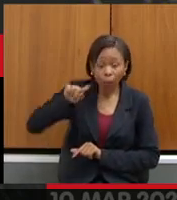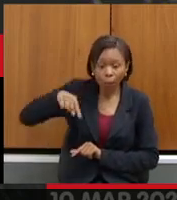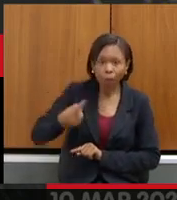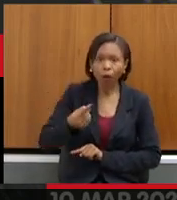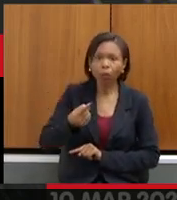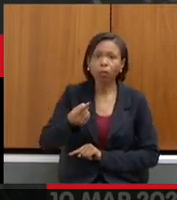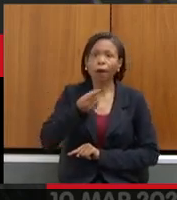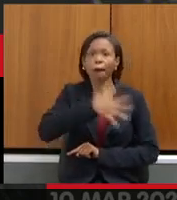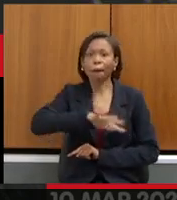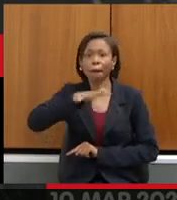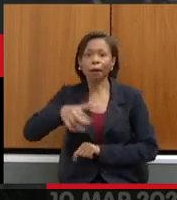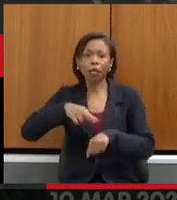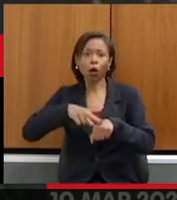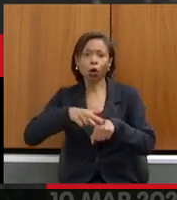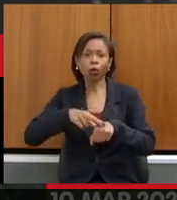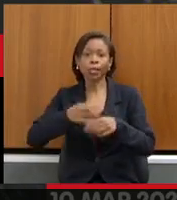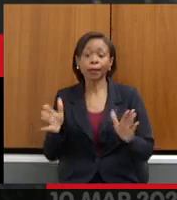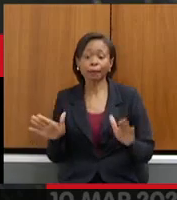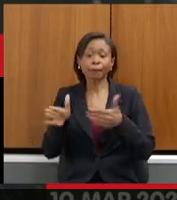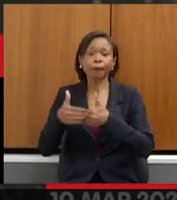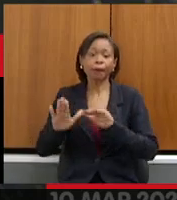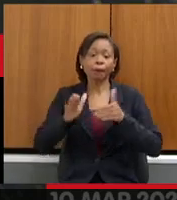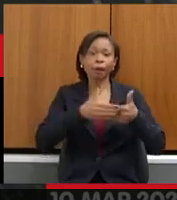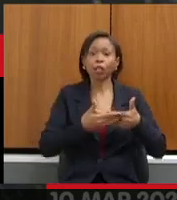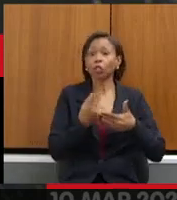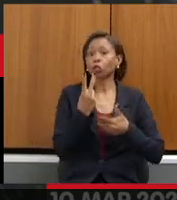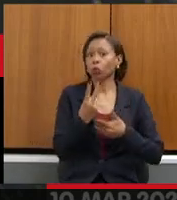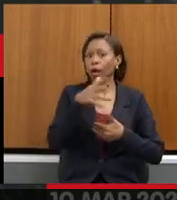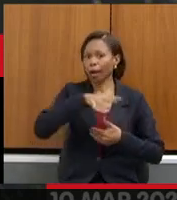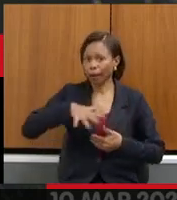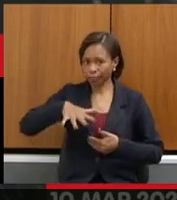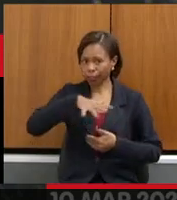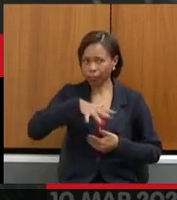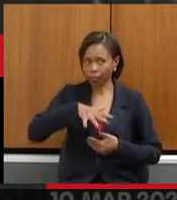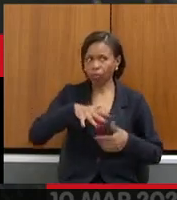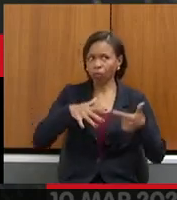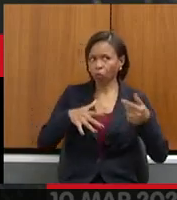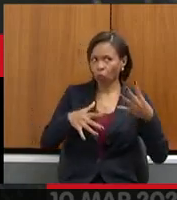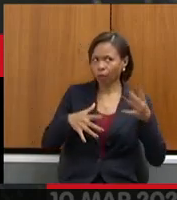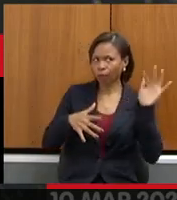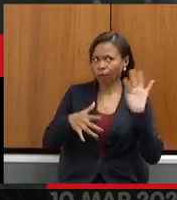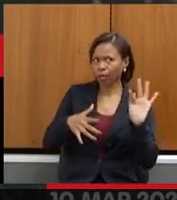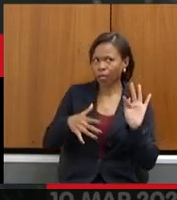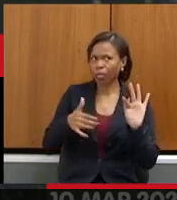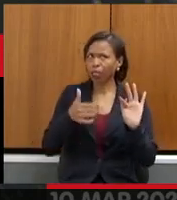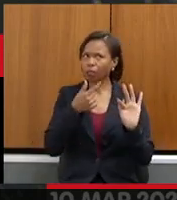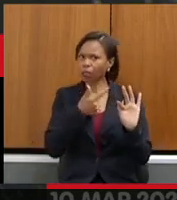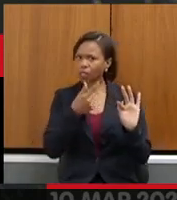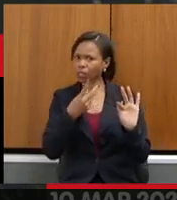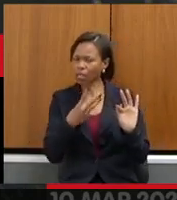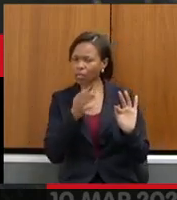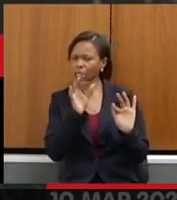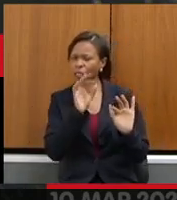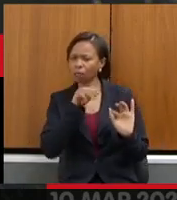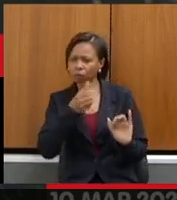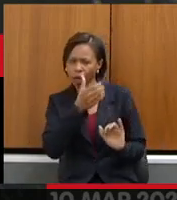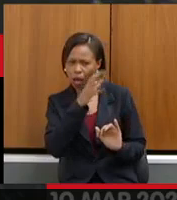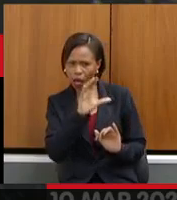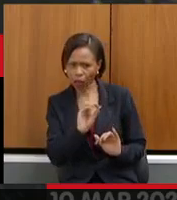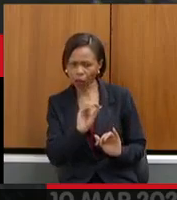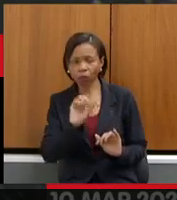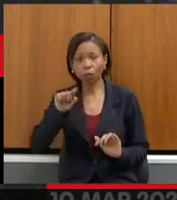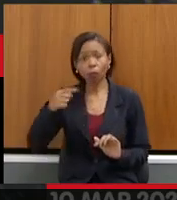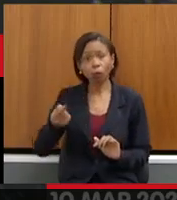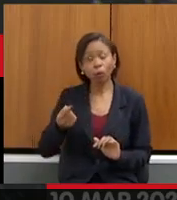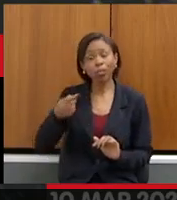e decreta o fechamento em duas regiões e foi no dia 24 de Fevereiro depois de um dia três de Março dia dez de Março Minas pode ter novo